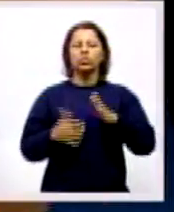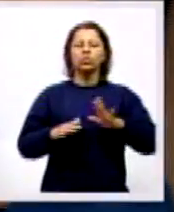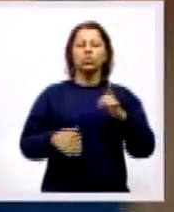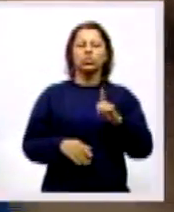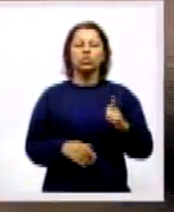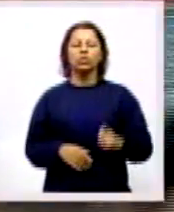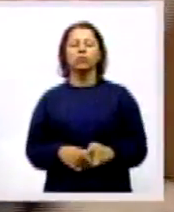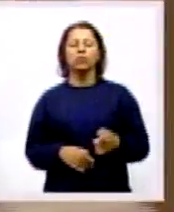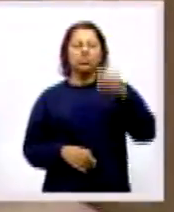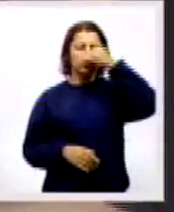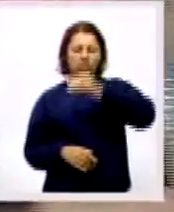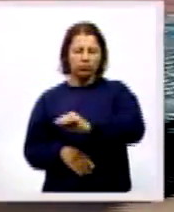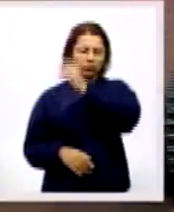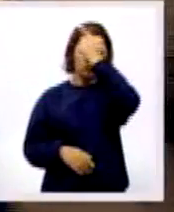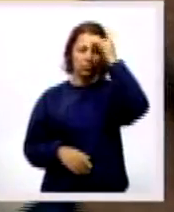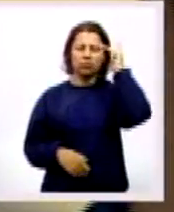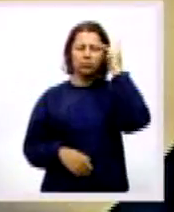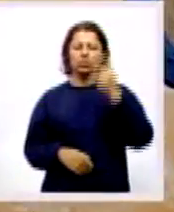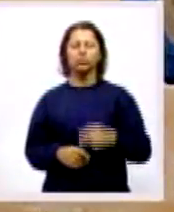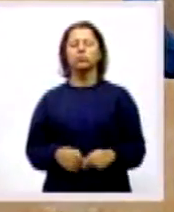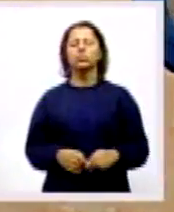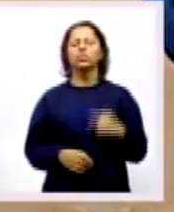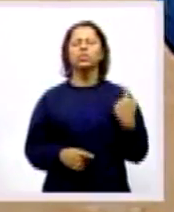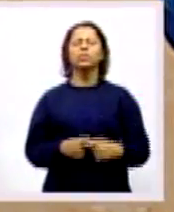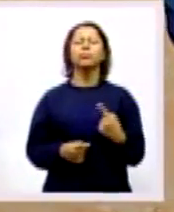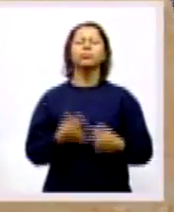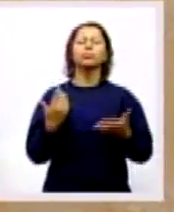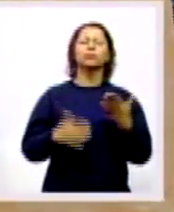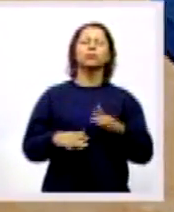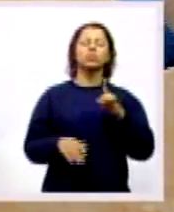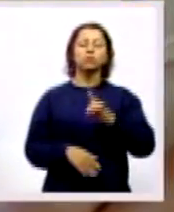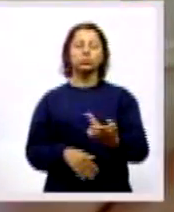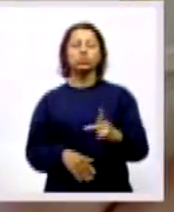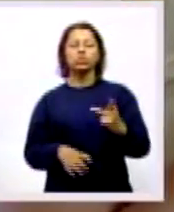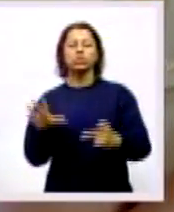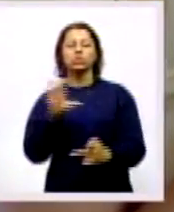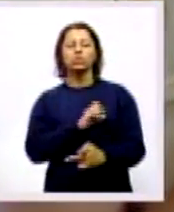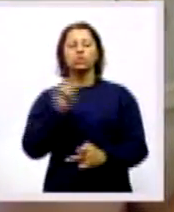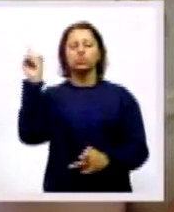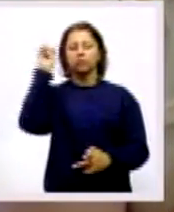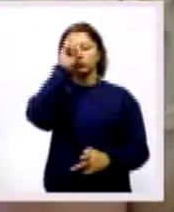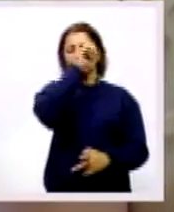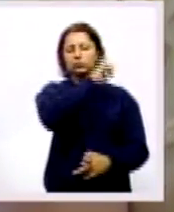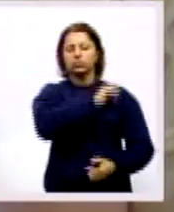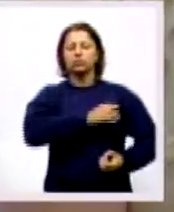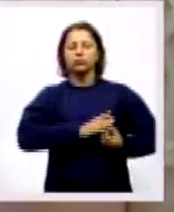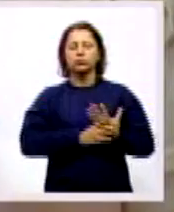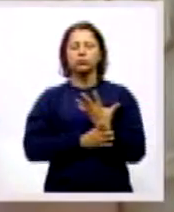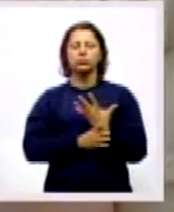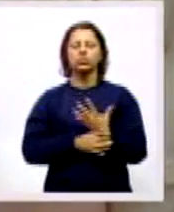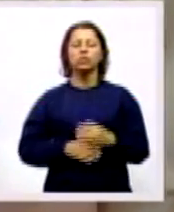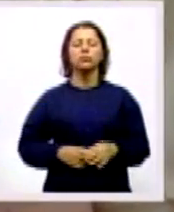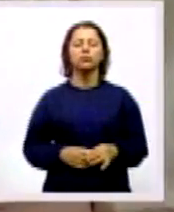tão ríspido com as pessoas? Por que que às vezes o seu amor é tão difícil de nascer?